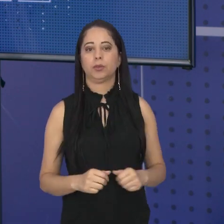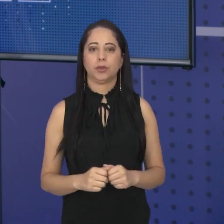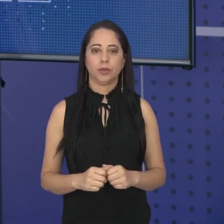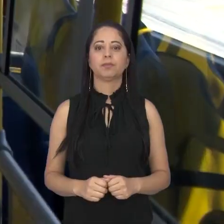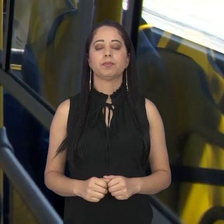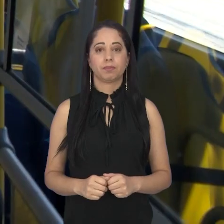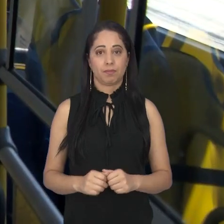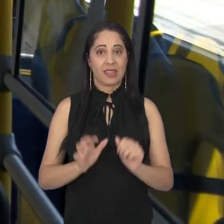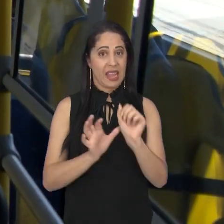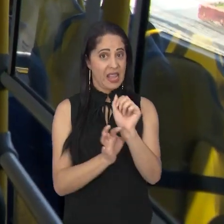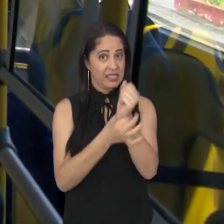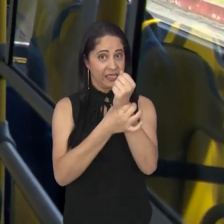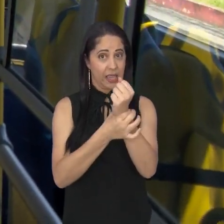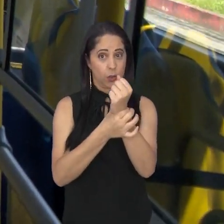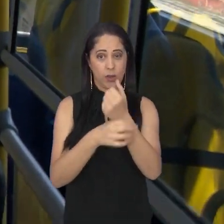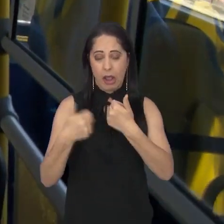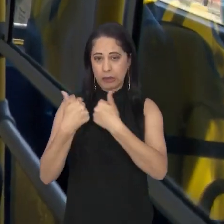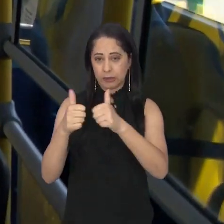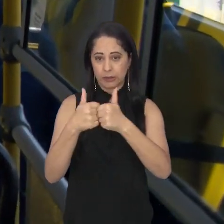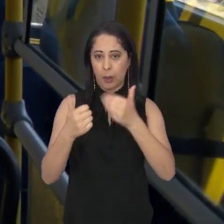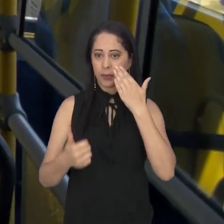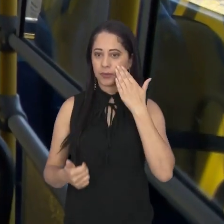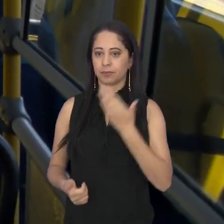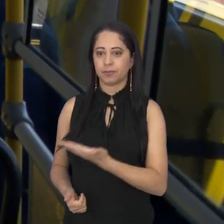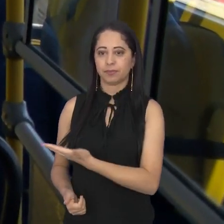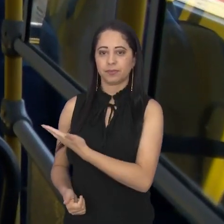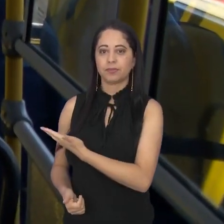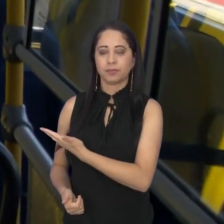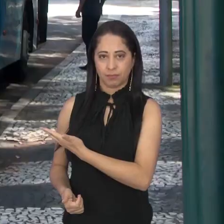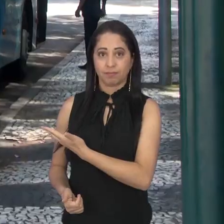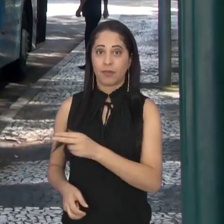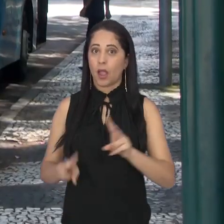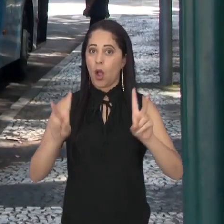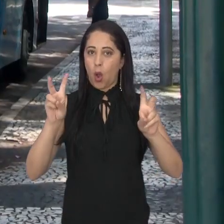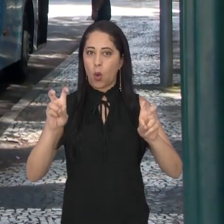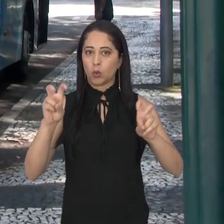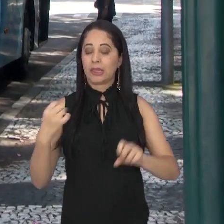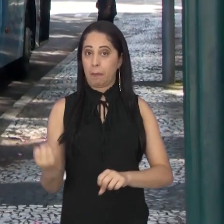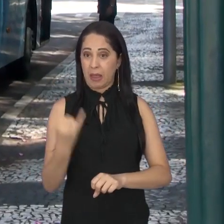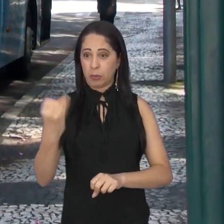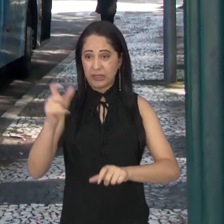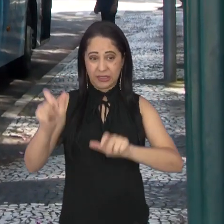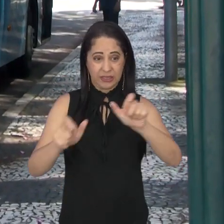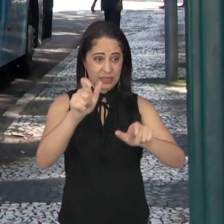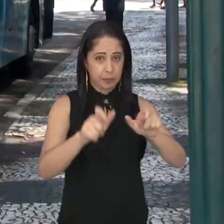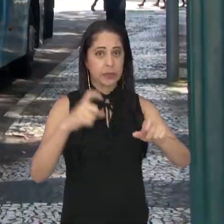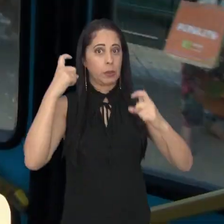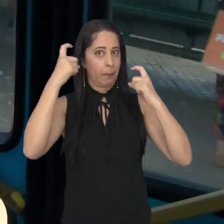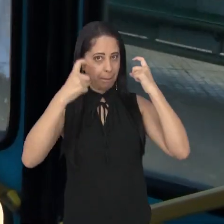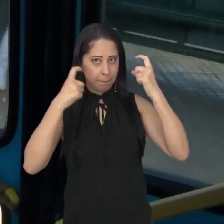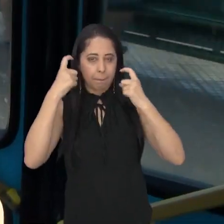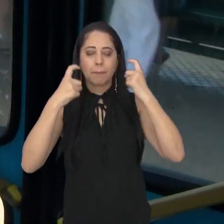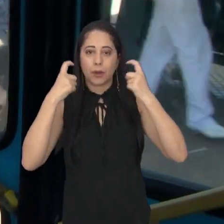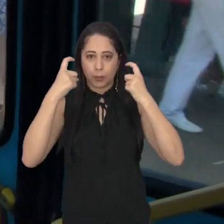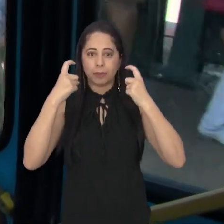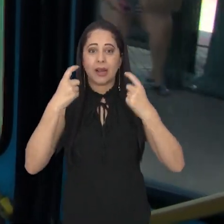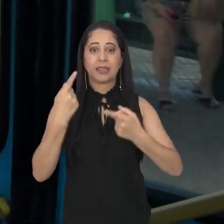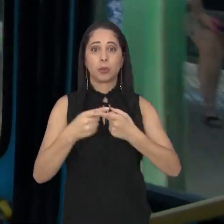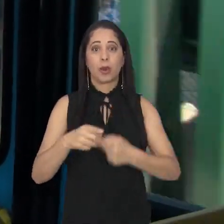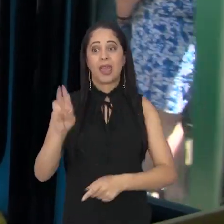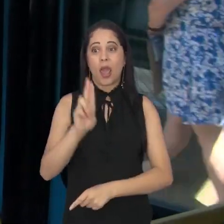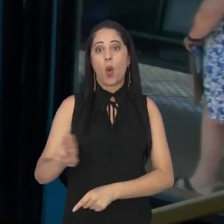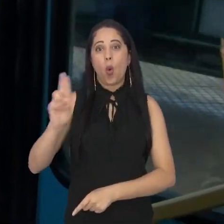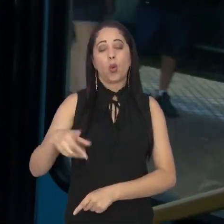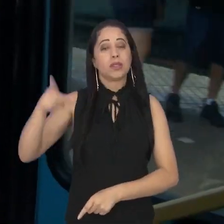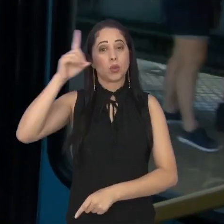matéria. A segurança nos transportes coletivos em São José é um tema que causa preocupação para os passageiros que